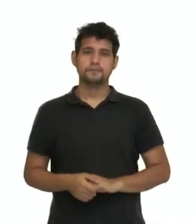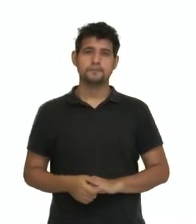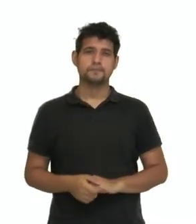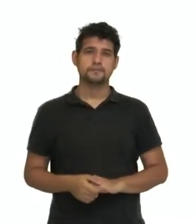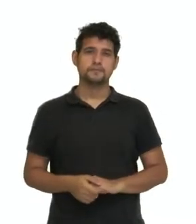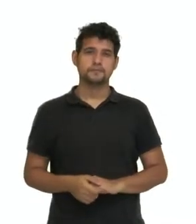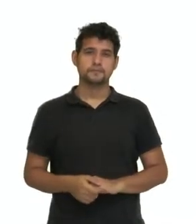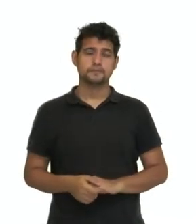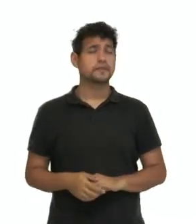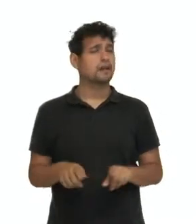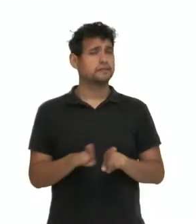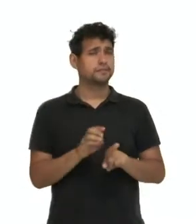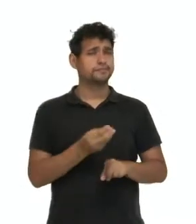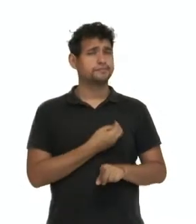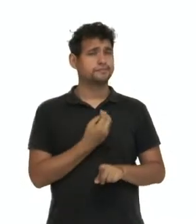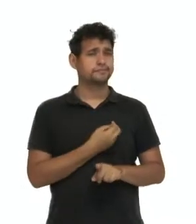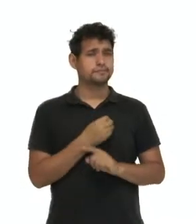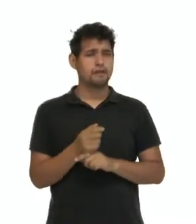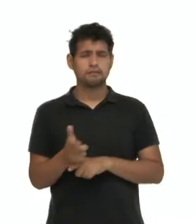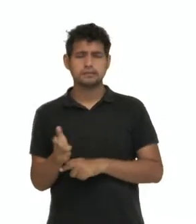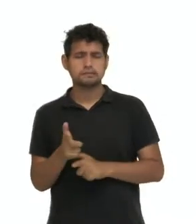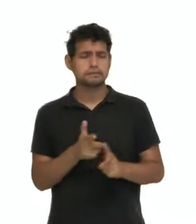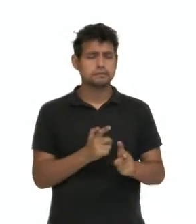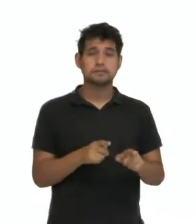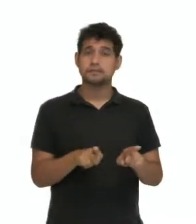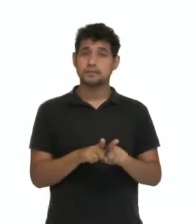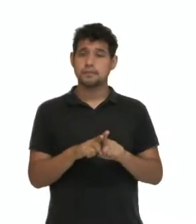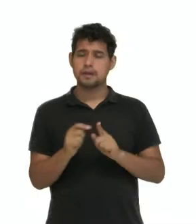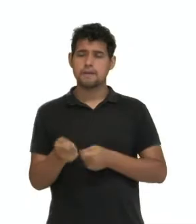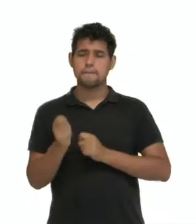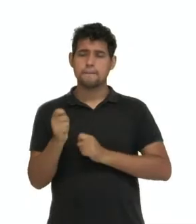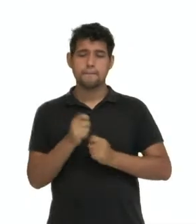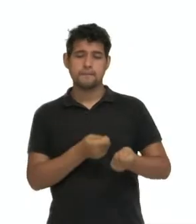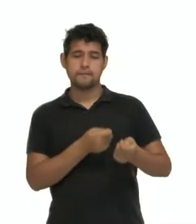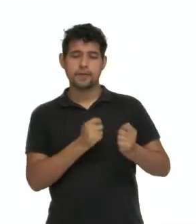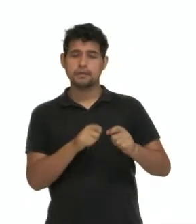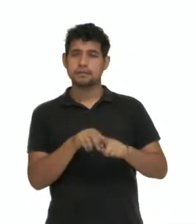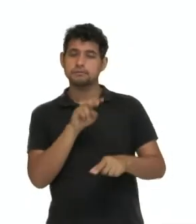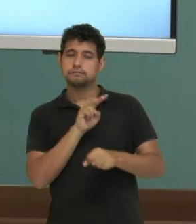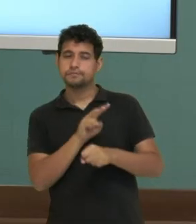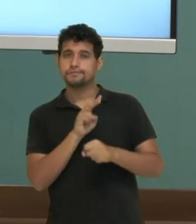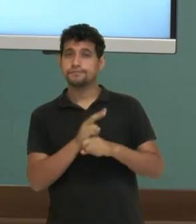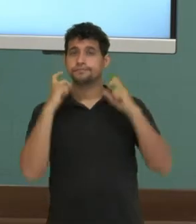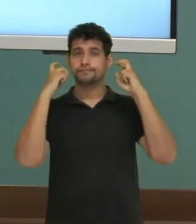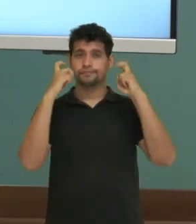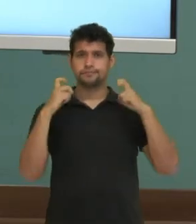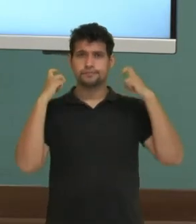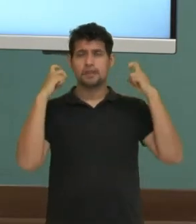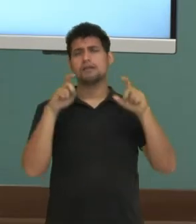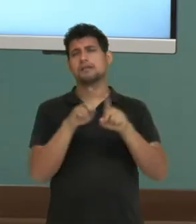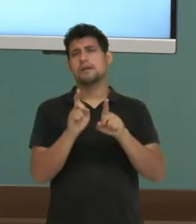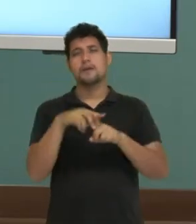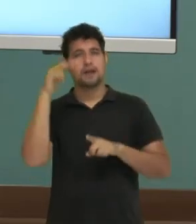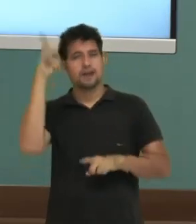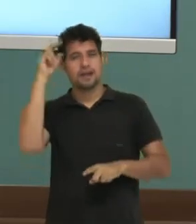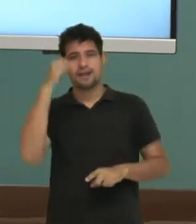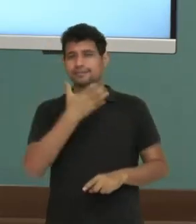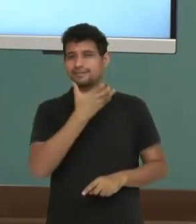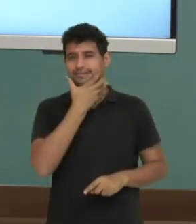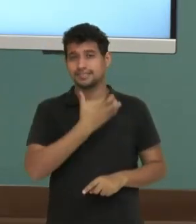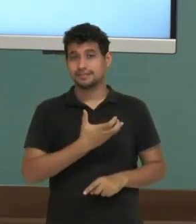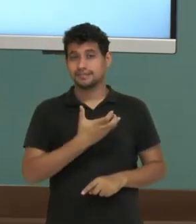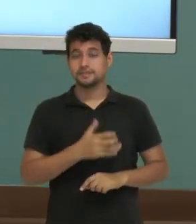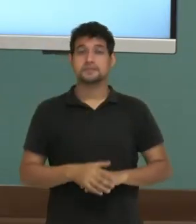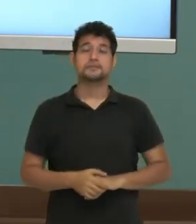Vivem também da caça, da pesca e do pastoreio nômade, né, de renas. Eles vivem nessa região